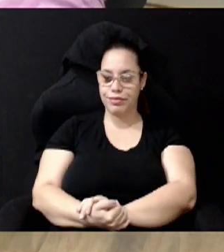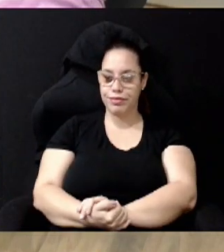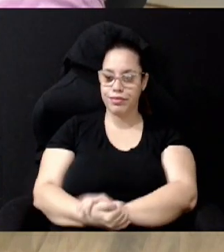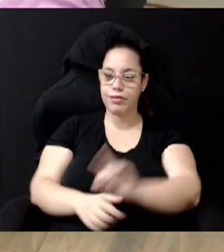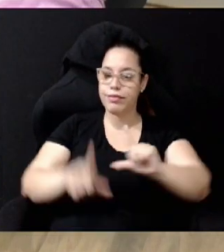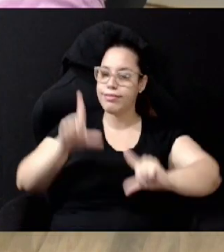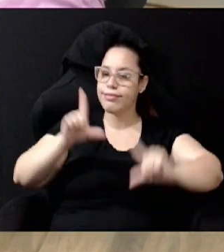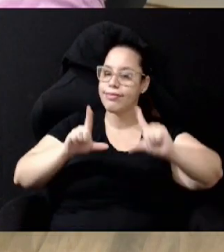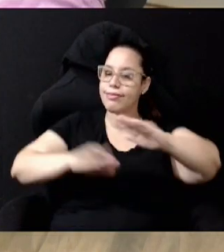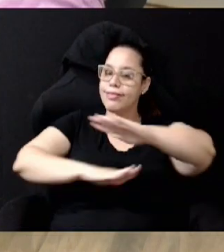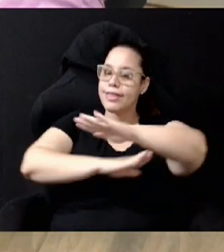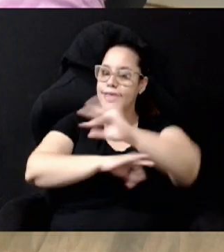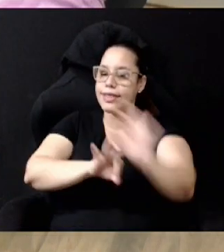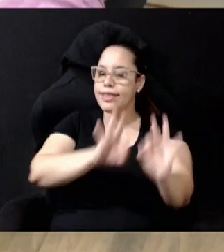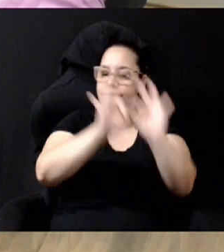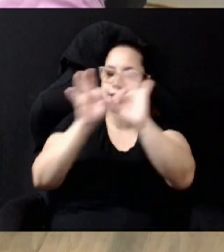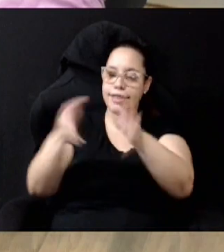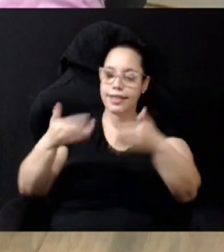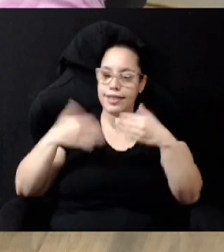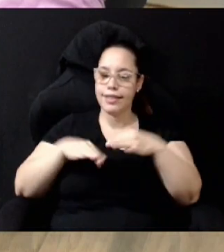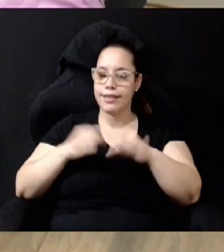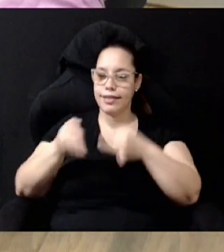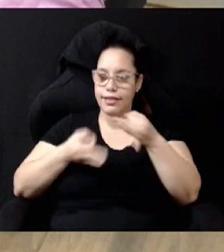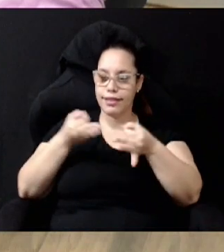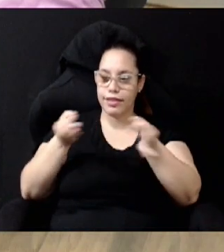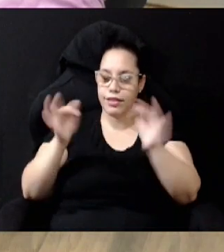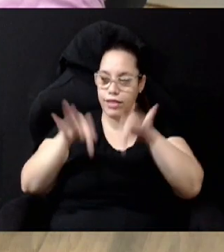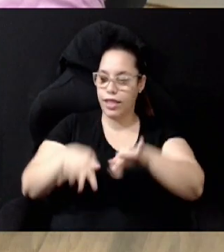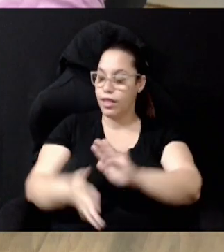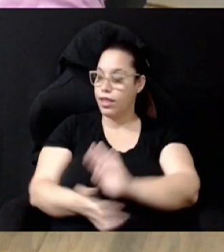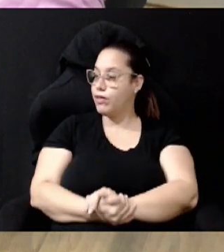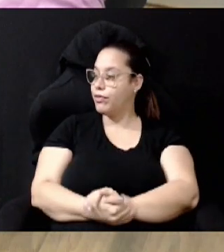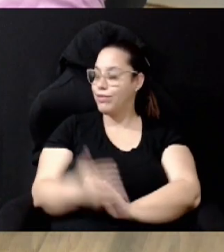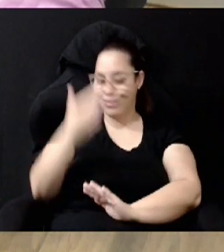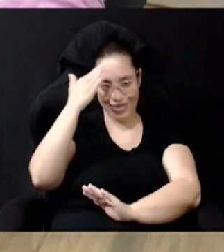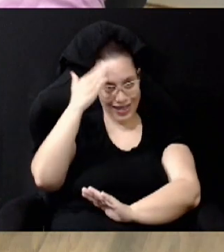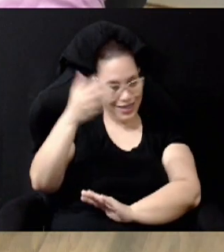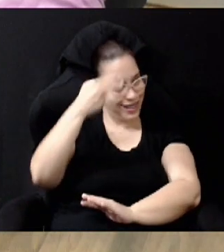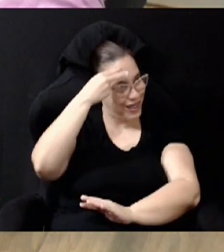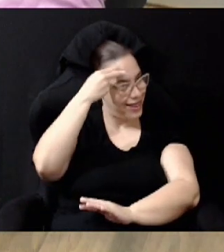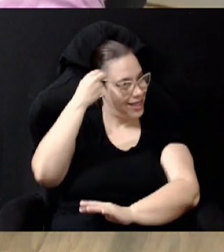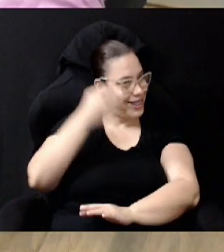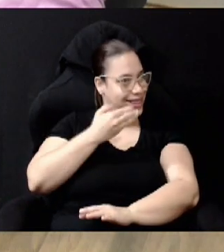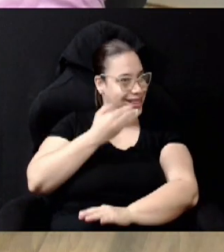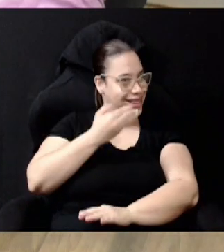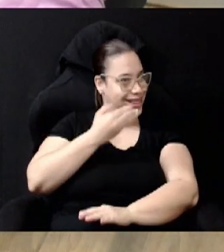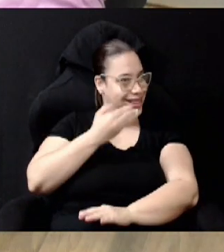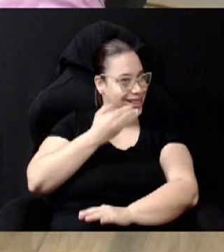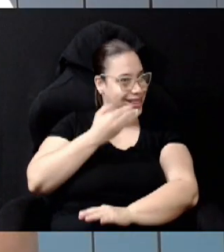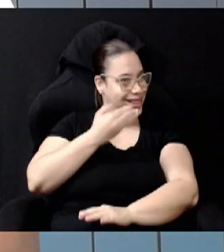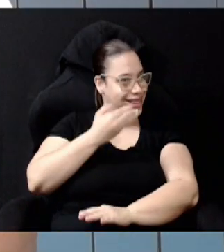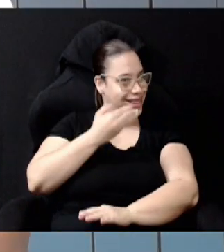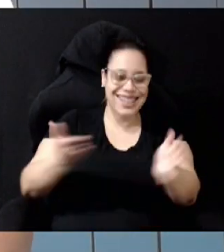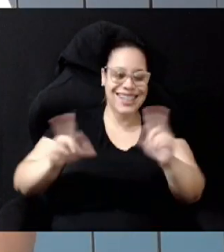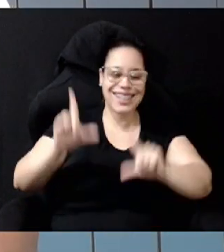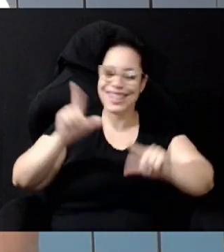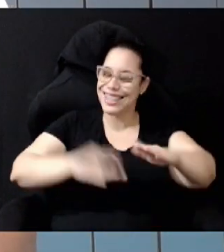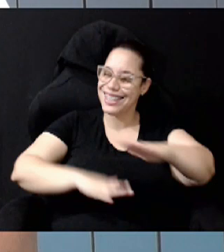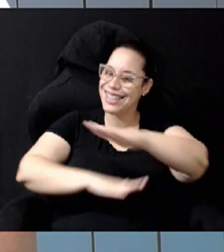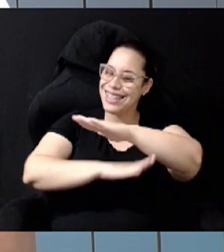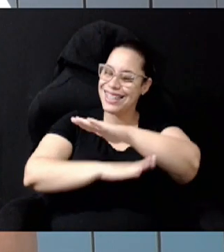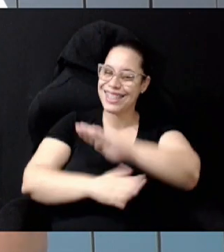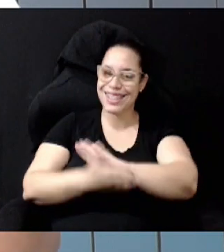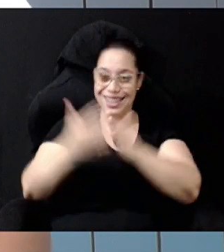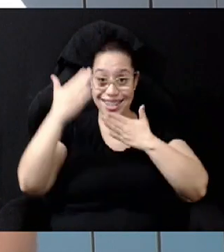e fica aberto aí para suas considerações finais. Eu que agradeço, Gabriel, quero mandar um abraço a todos os nossos telespectadores, agradecer a toda